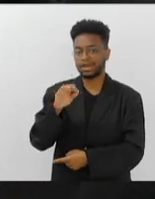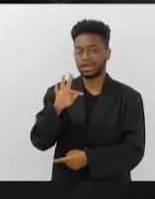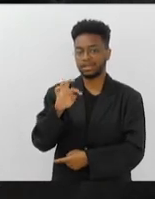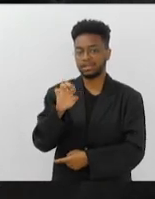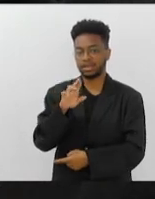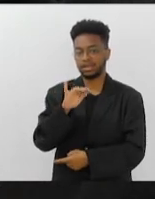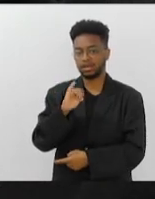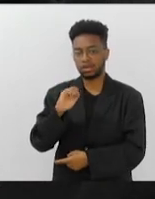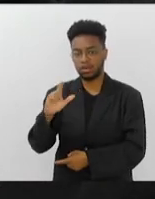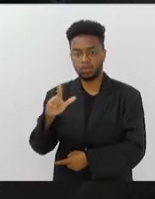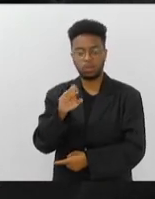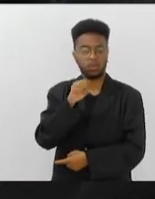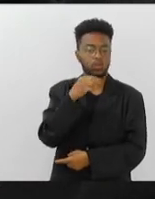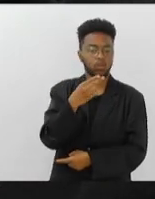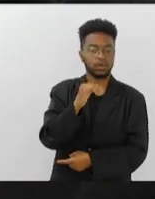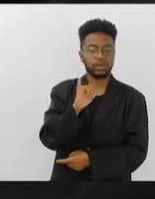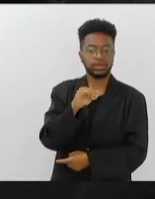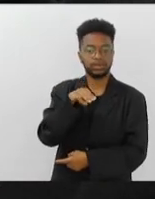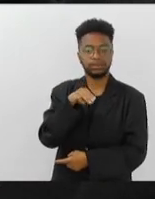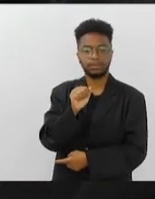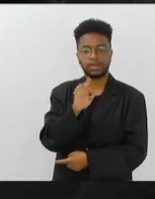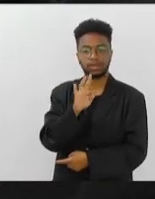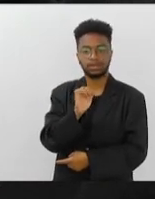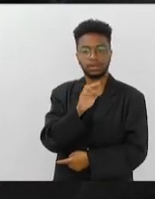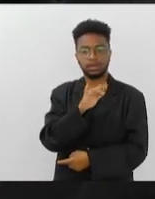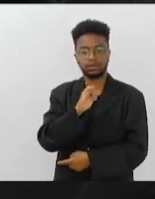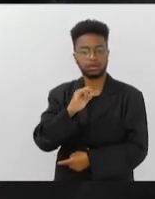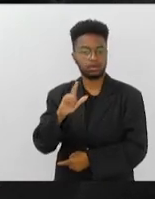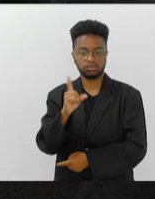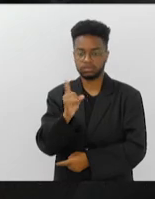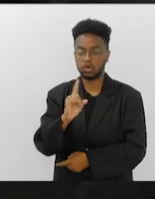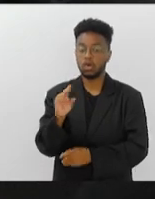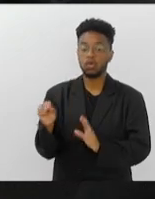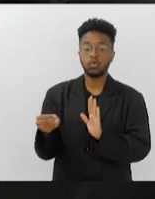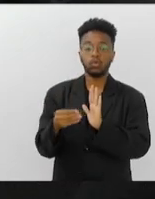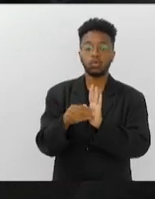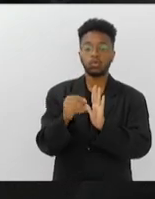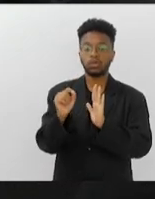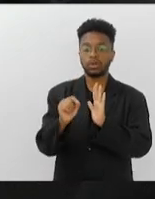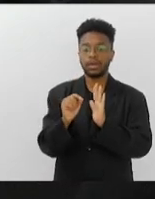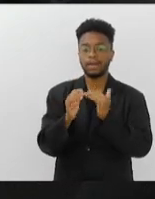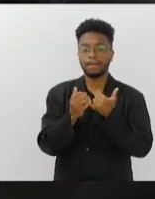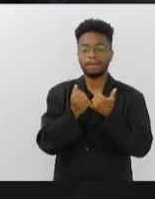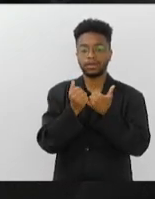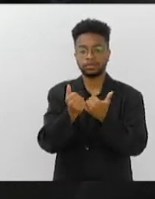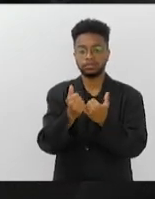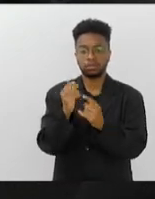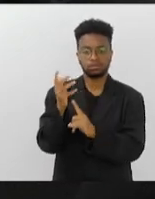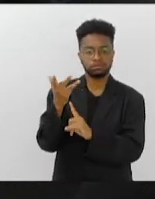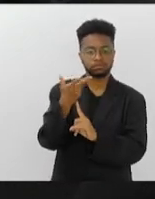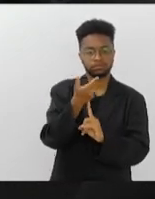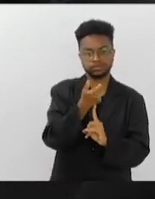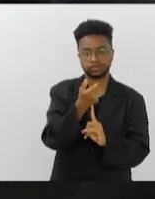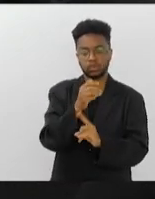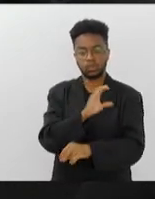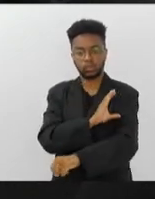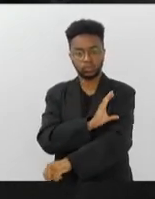imaterial. Ele declarou como patrimônio artístico,